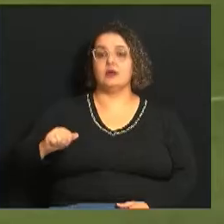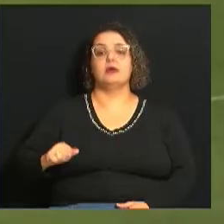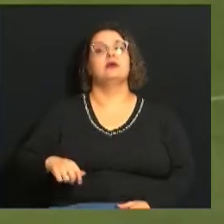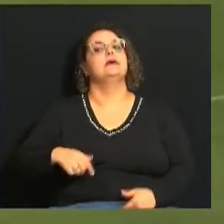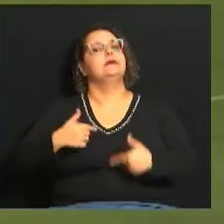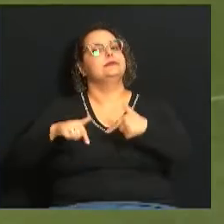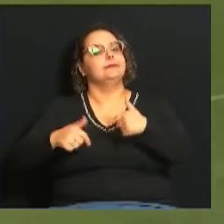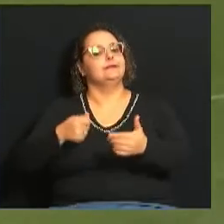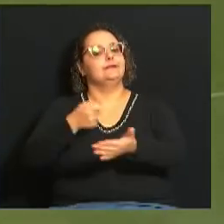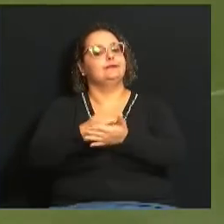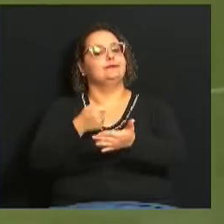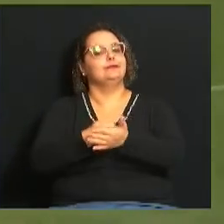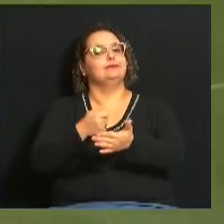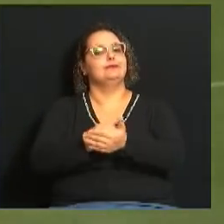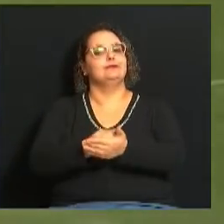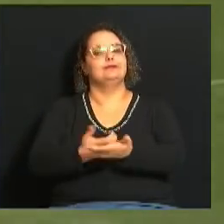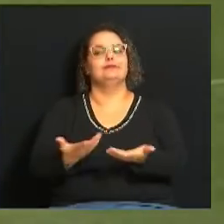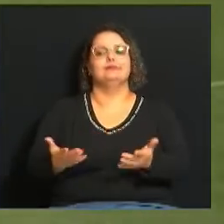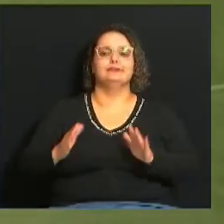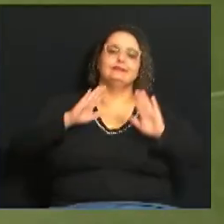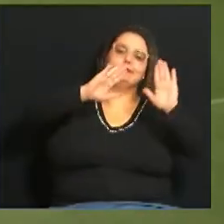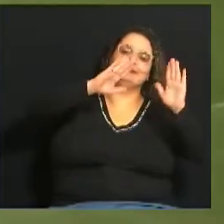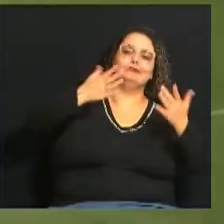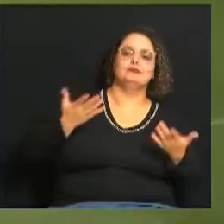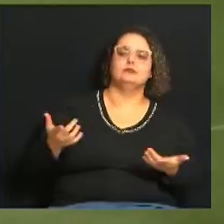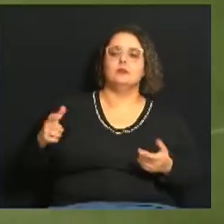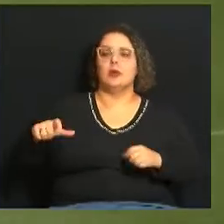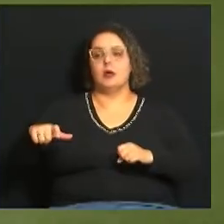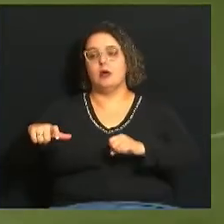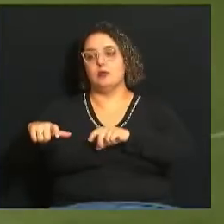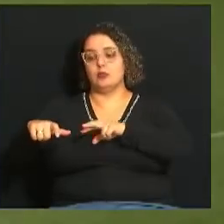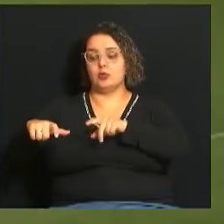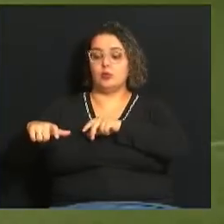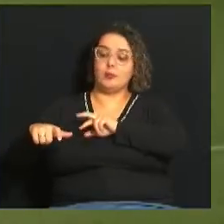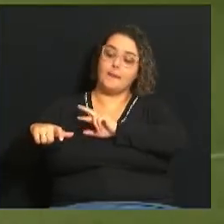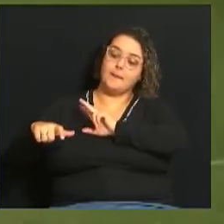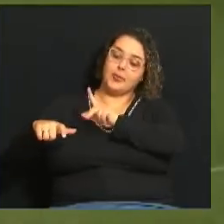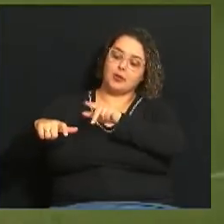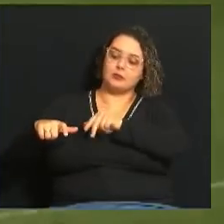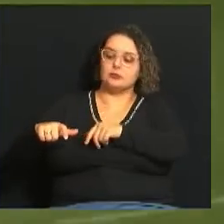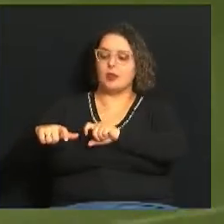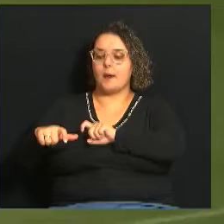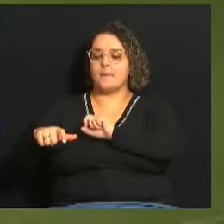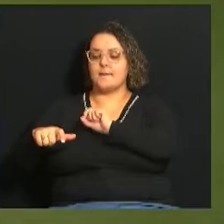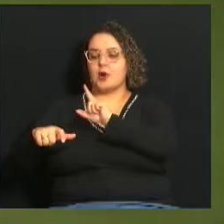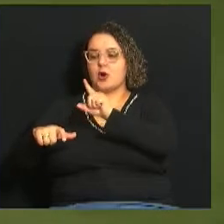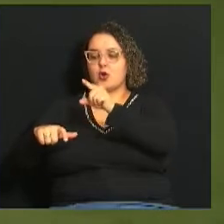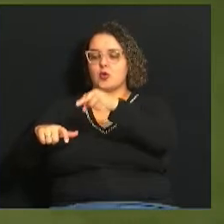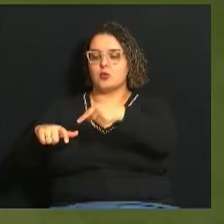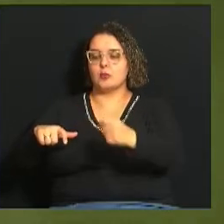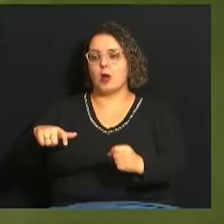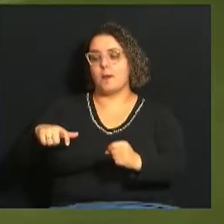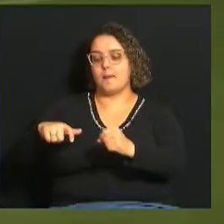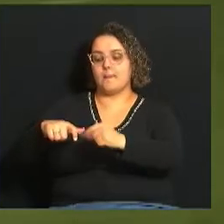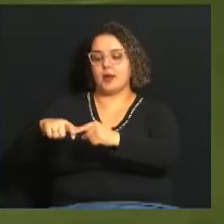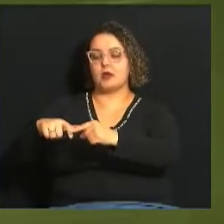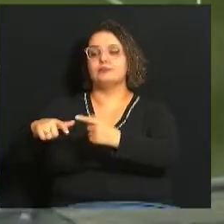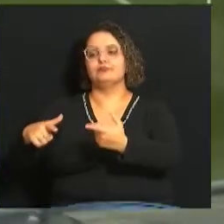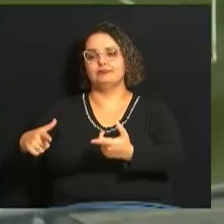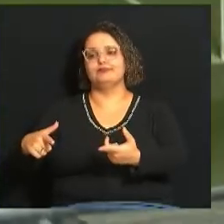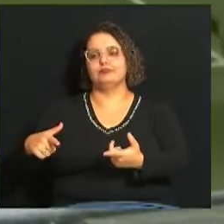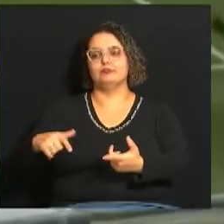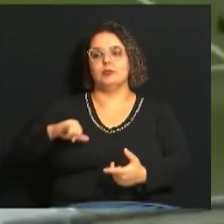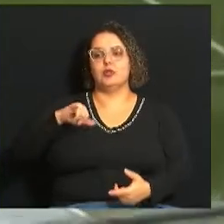Aos 28 minutos, após cobrança de escanteio e toque de cabeça para a segunda trave, Johnny